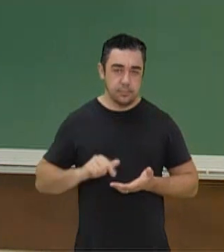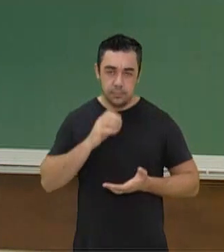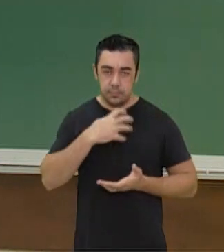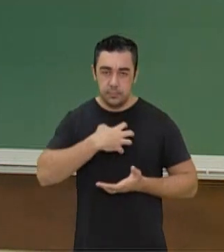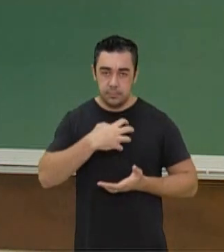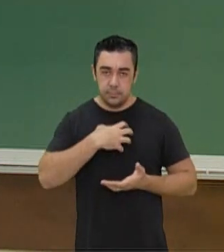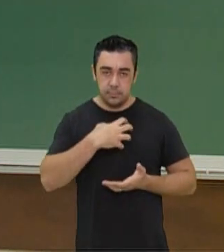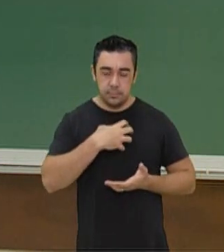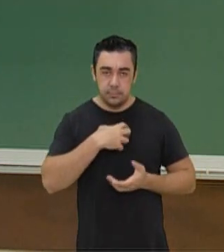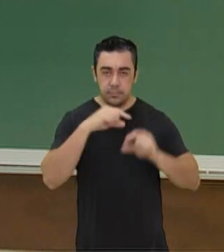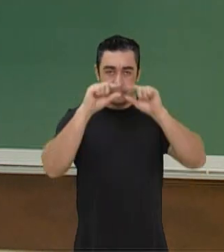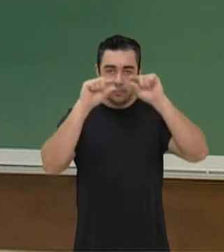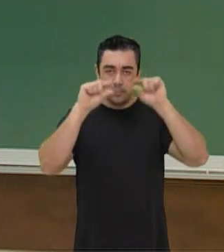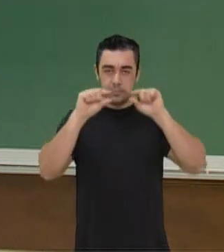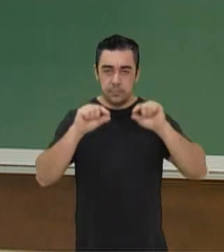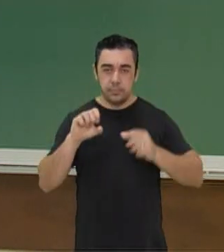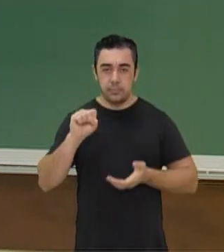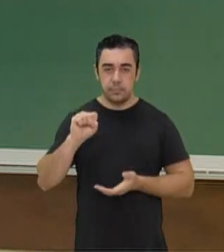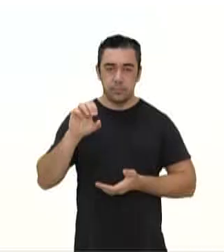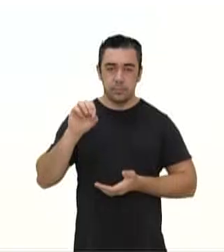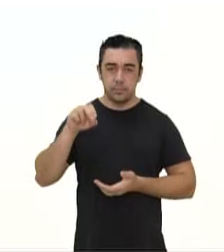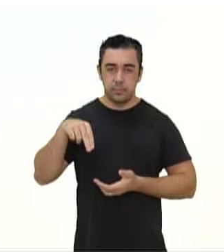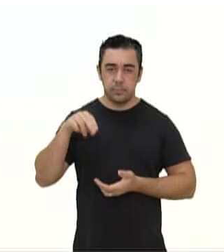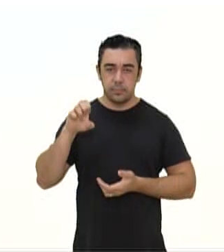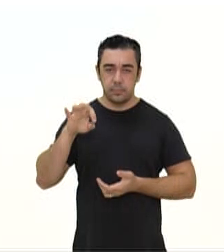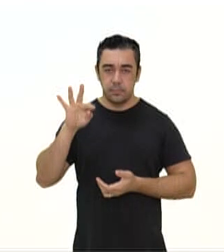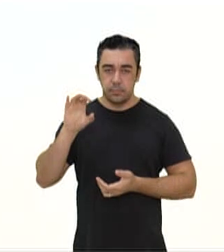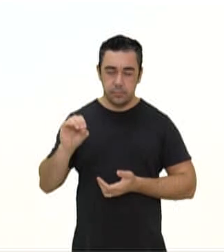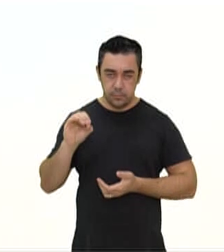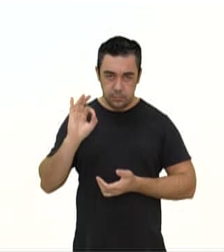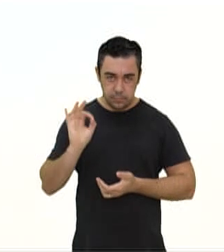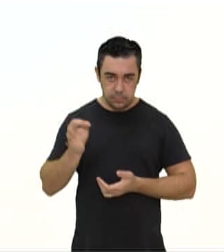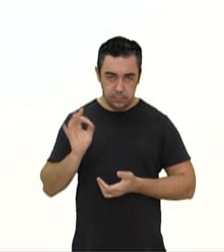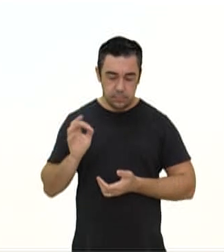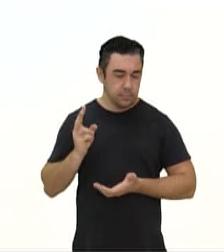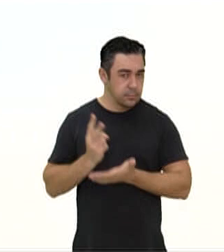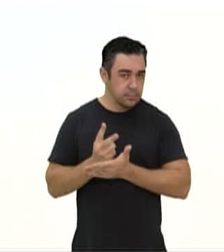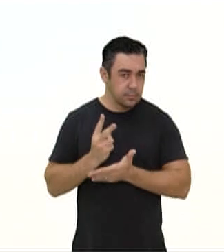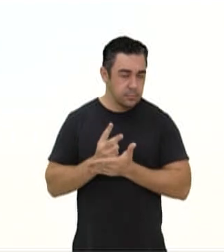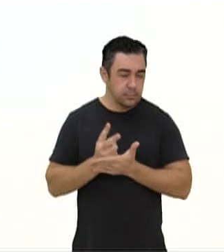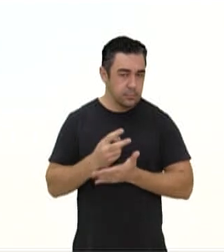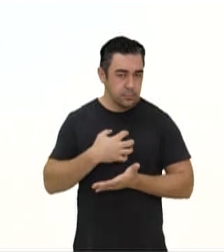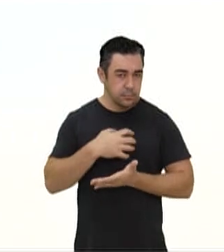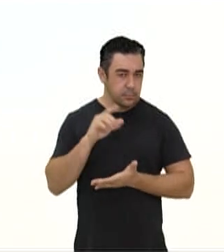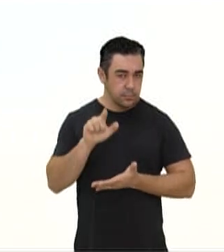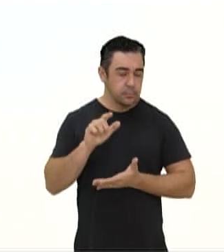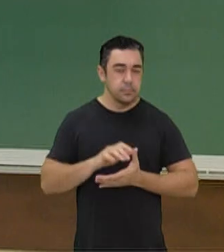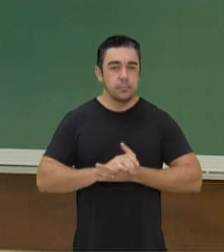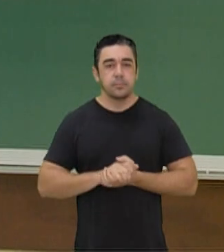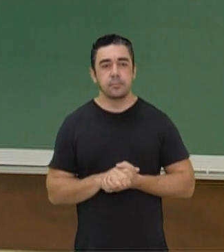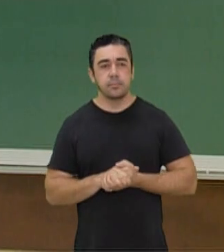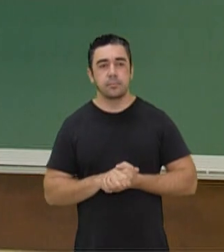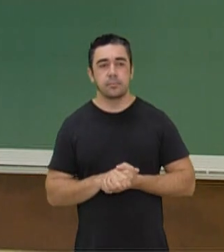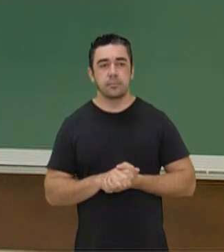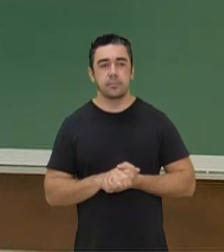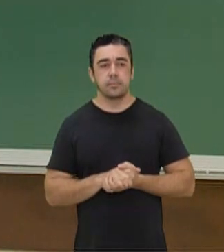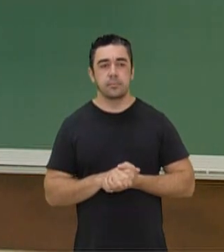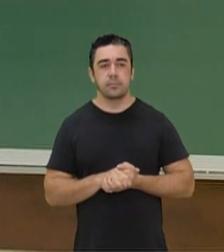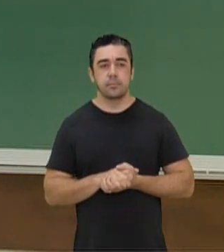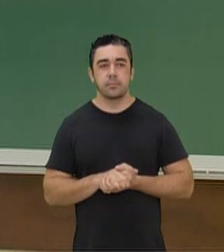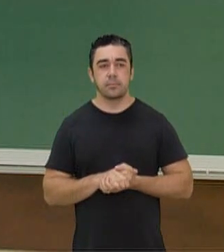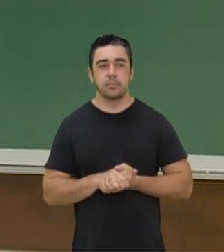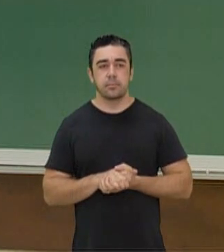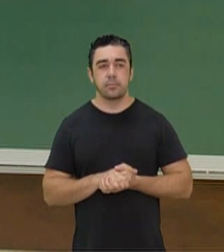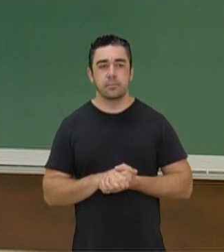ali, de versos ali, é chamado de soneto. Sempre é forma fixa, ok?